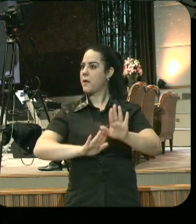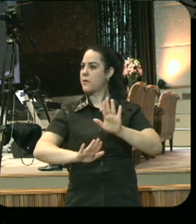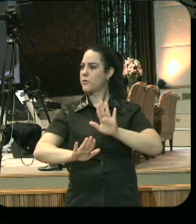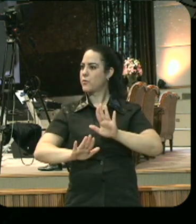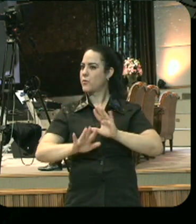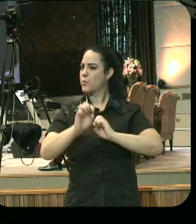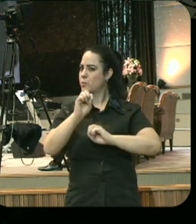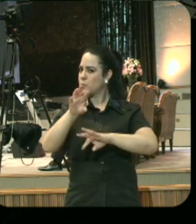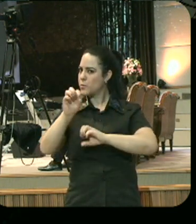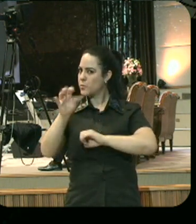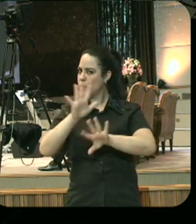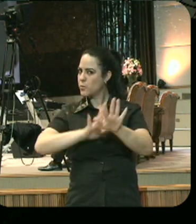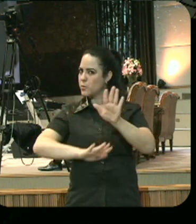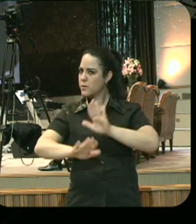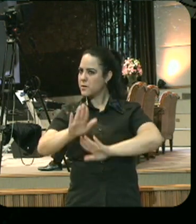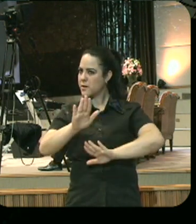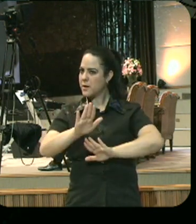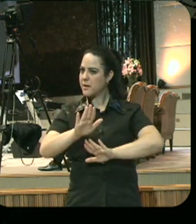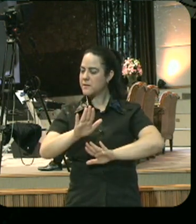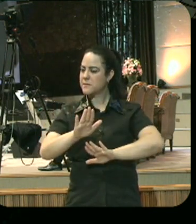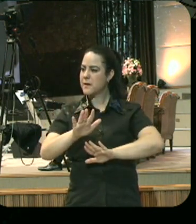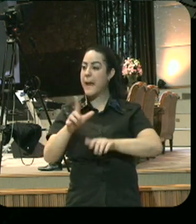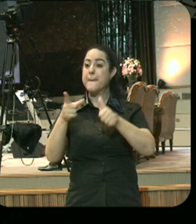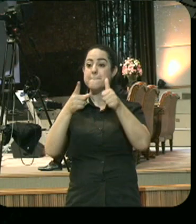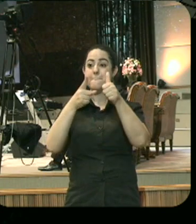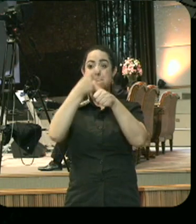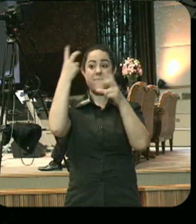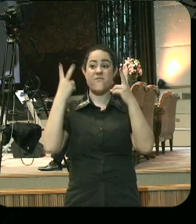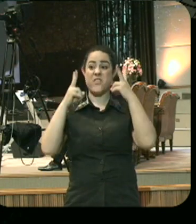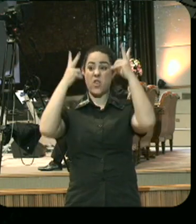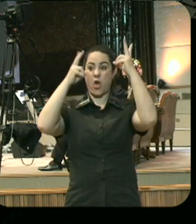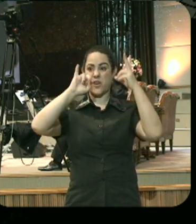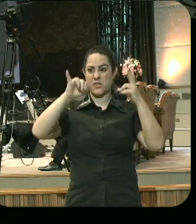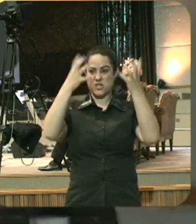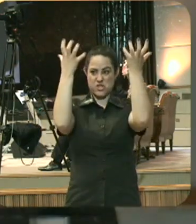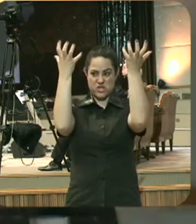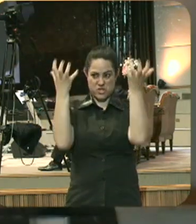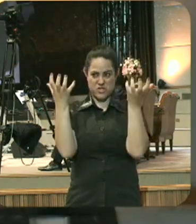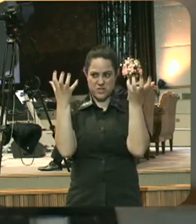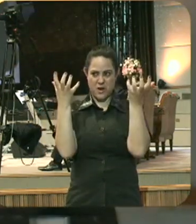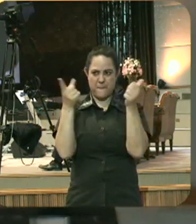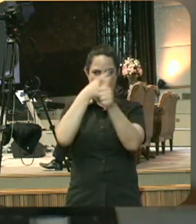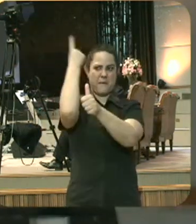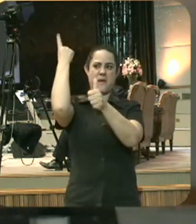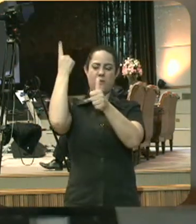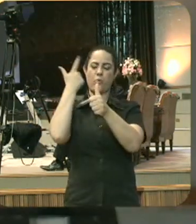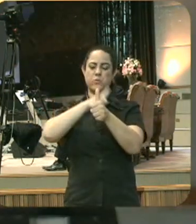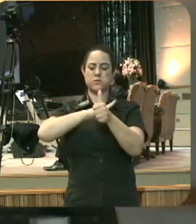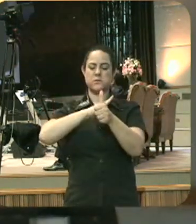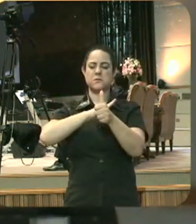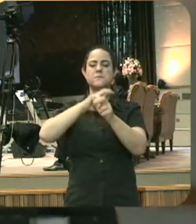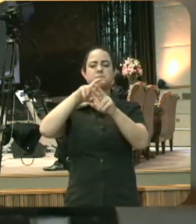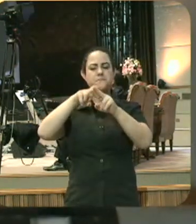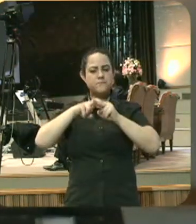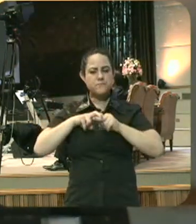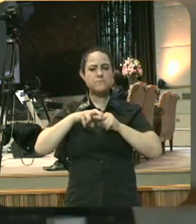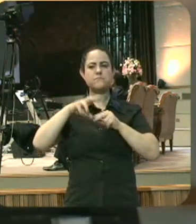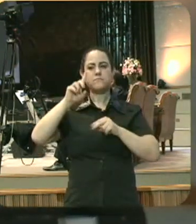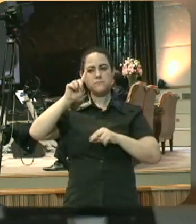Aquela seria a primeira conquista, e por isso o Senhor determinou que